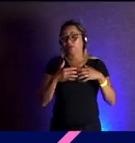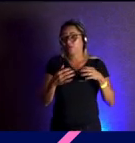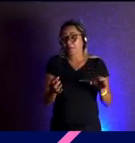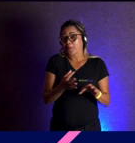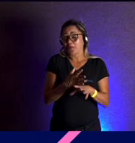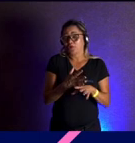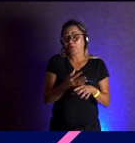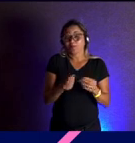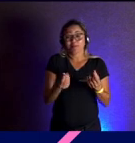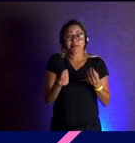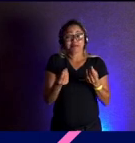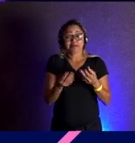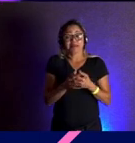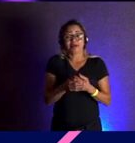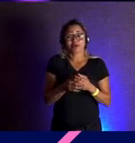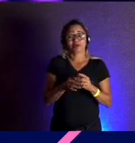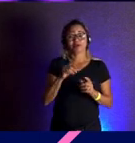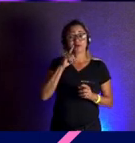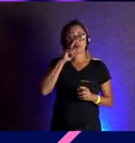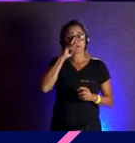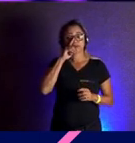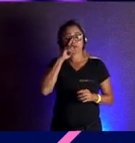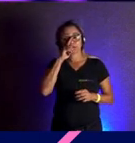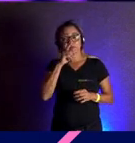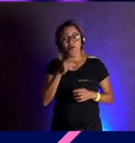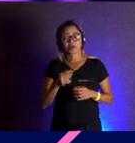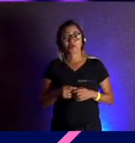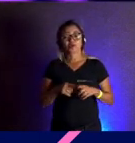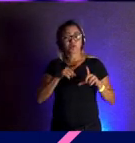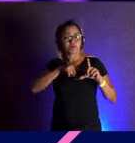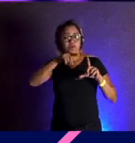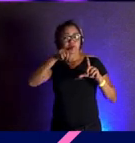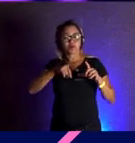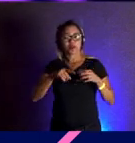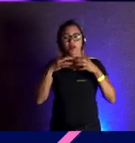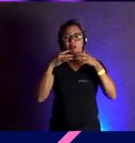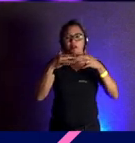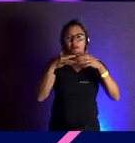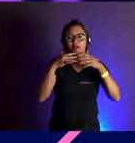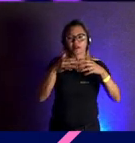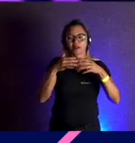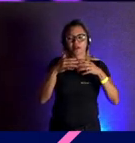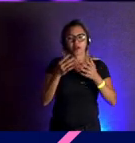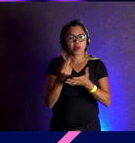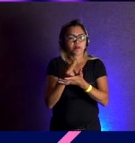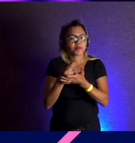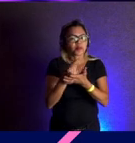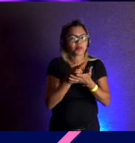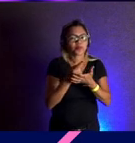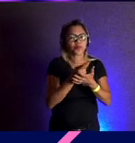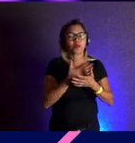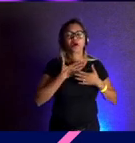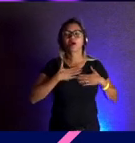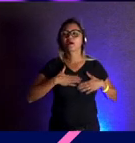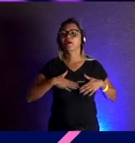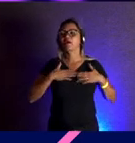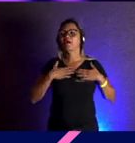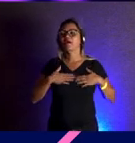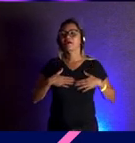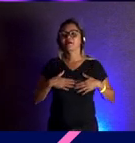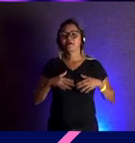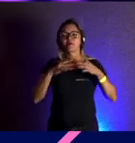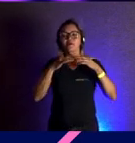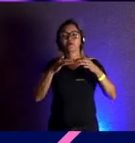preparado para lidar com uma escala de risco como aquela que a gente está enfrentando. O cérebro humano procura conforto mental. Então, às